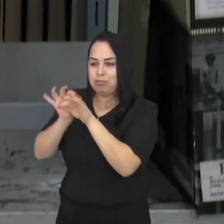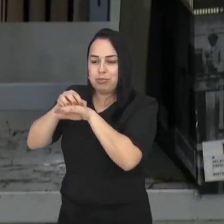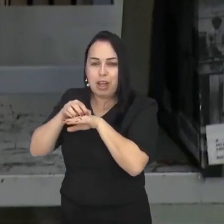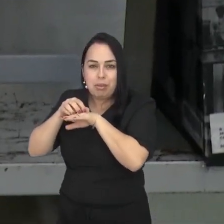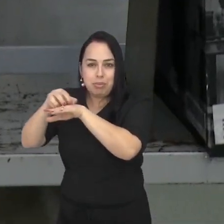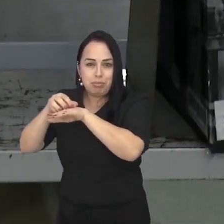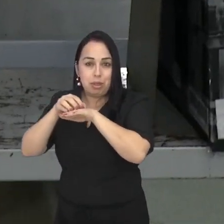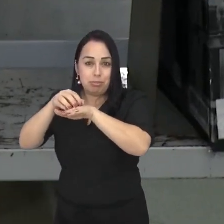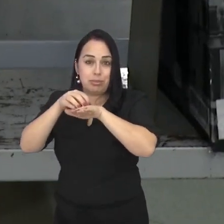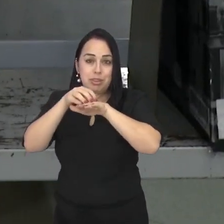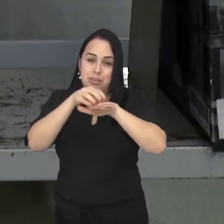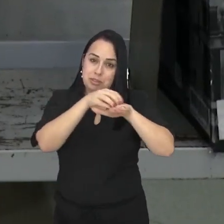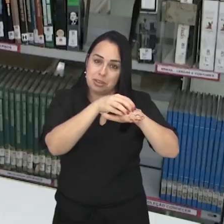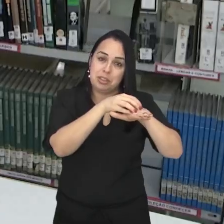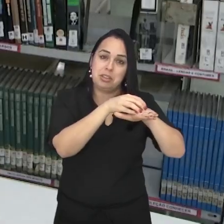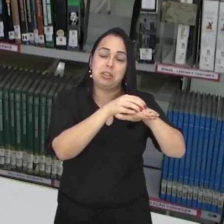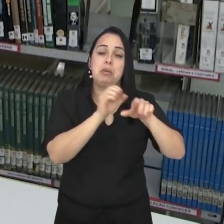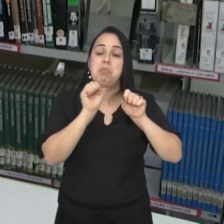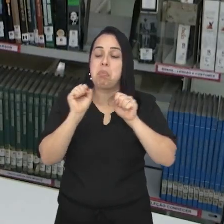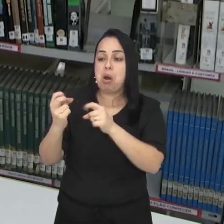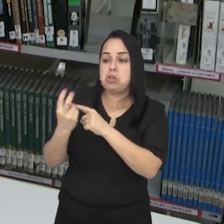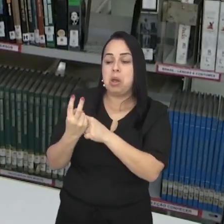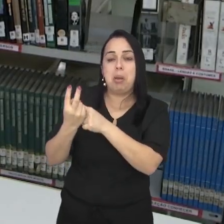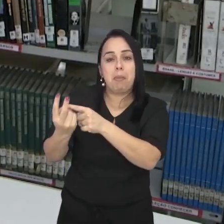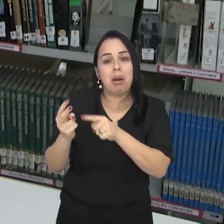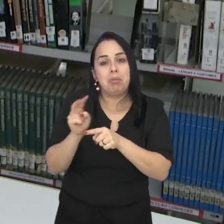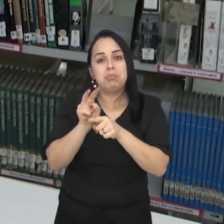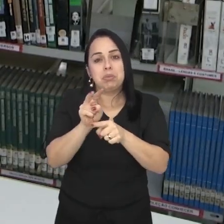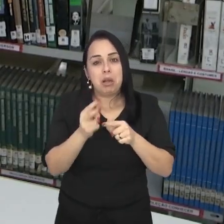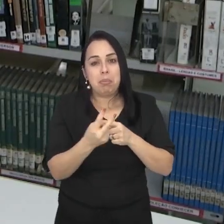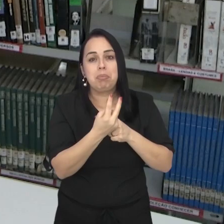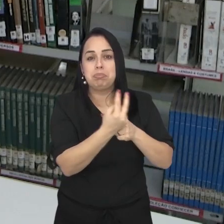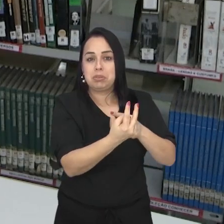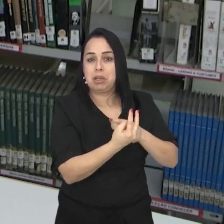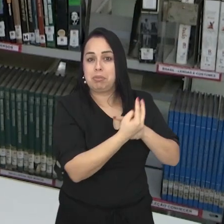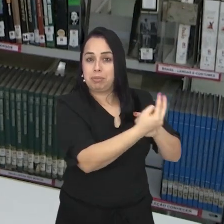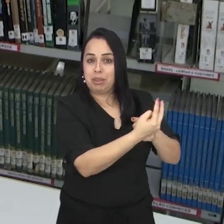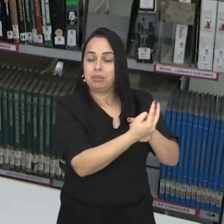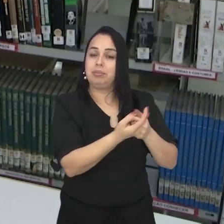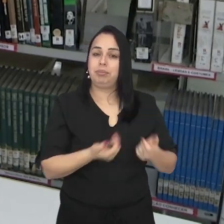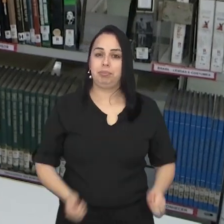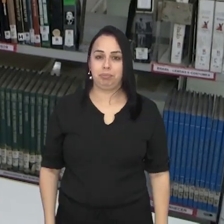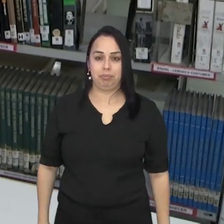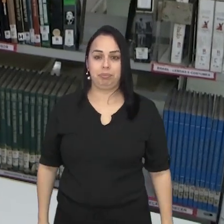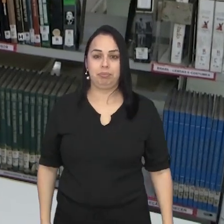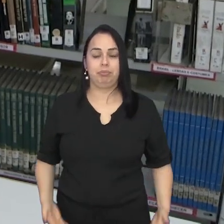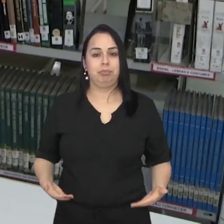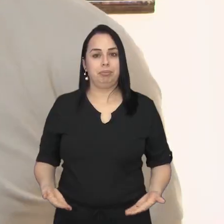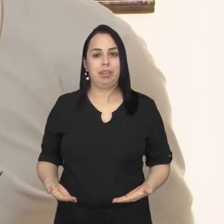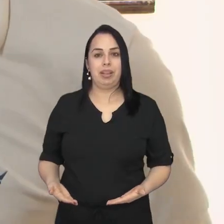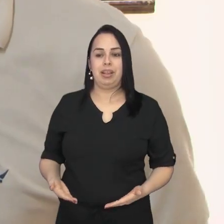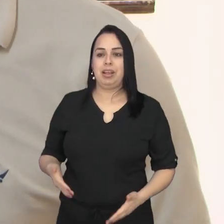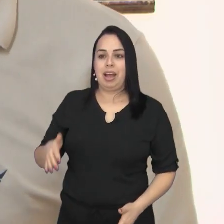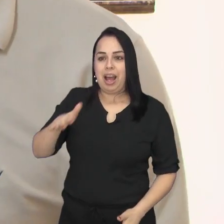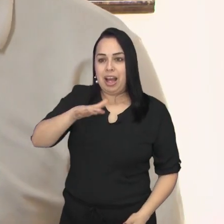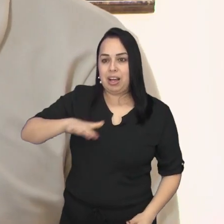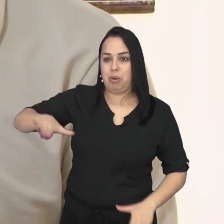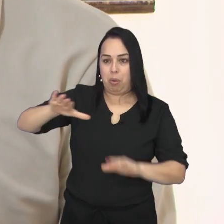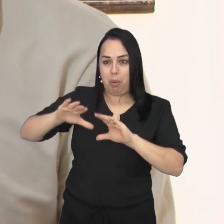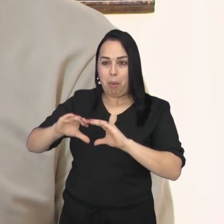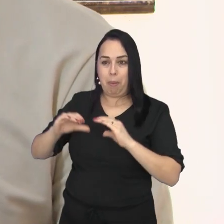das bibliotecas públicas que ficariam à disposição dos moradores para aluguel. Os nossos